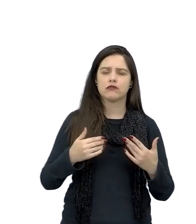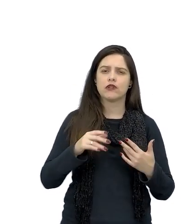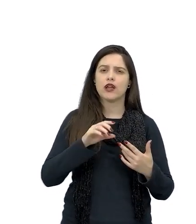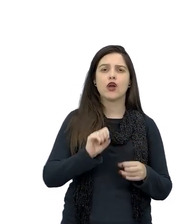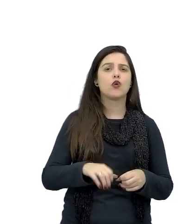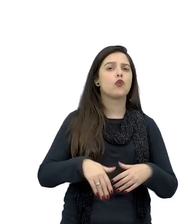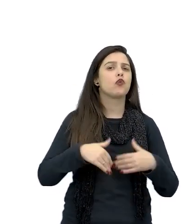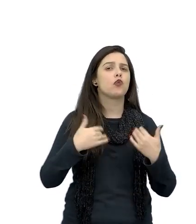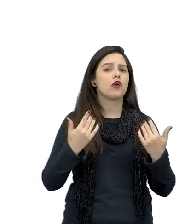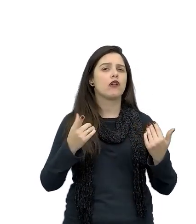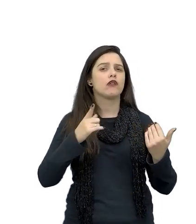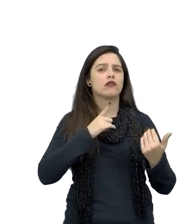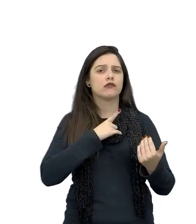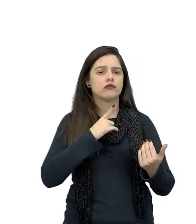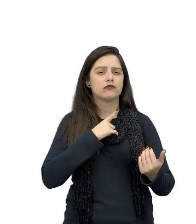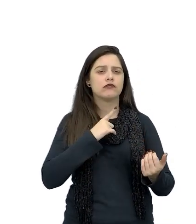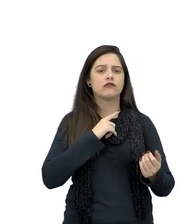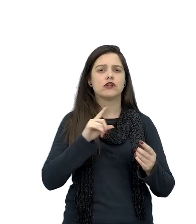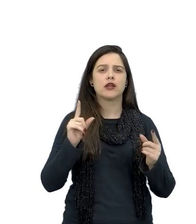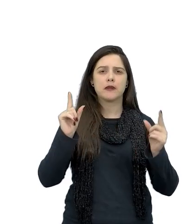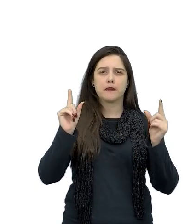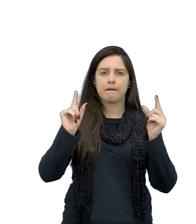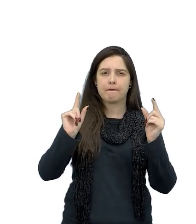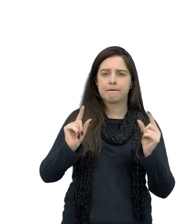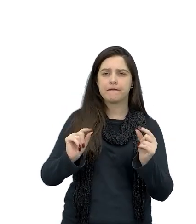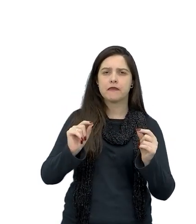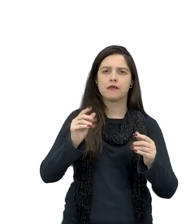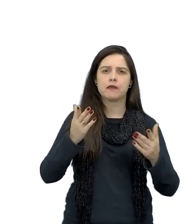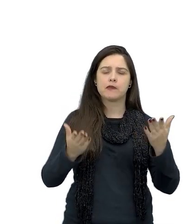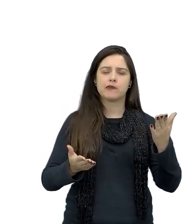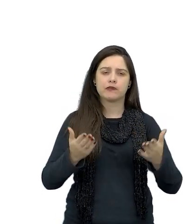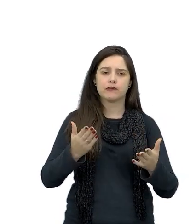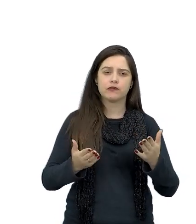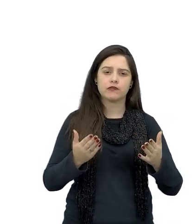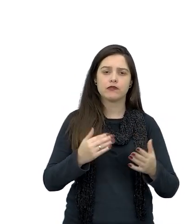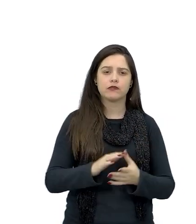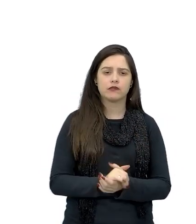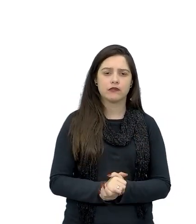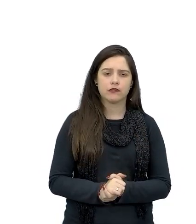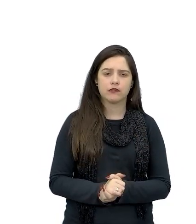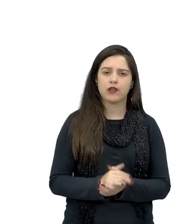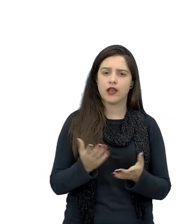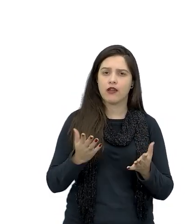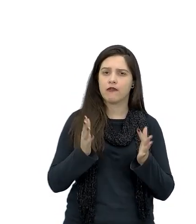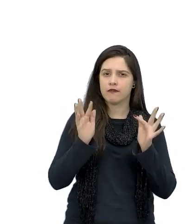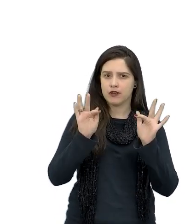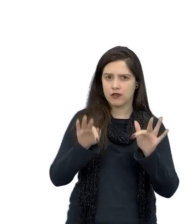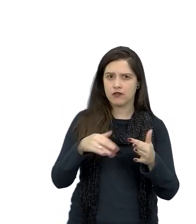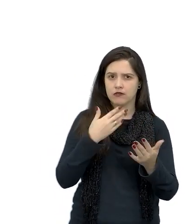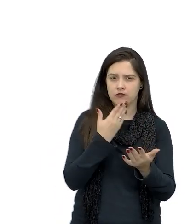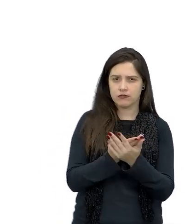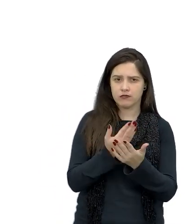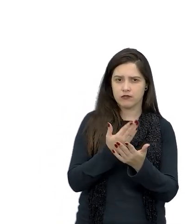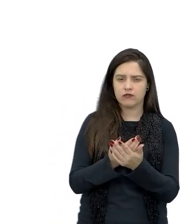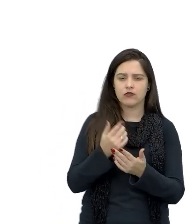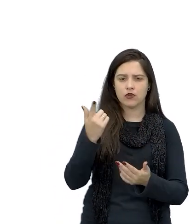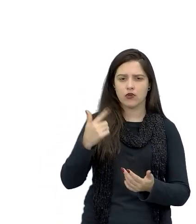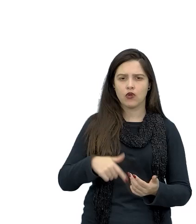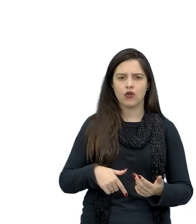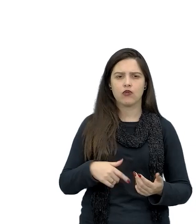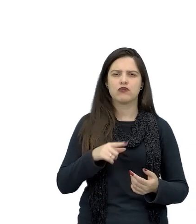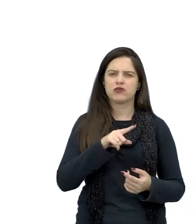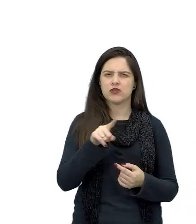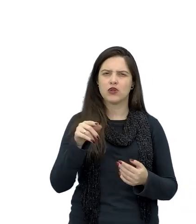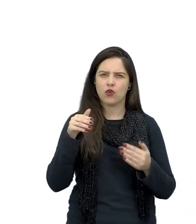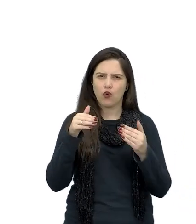qual ele tem a liberdade de alterá-lo, com a finalidade de melhorá-lo, é claro. Dessa